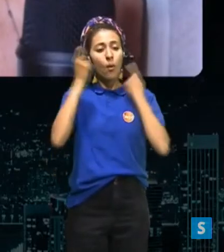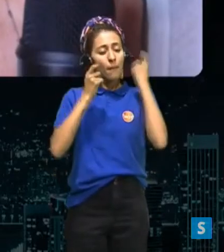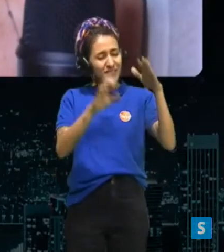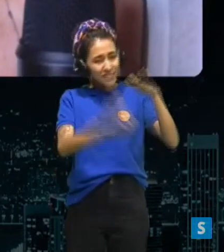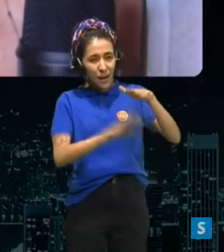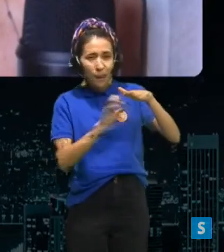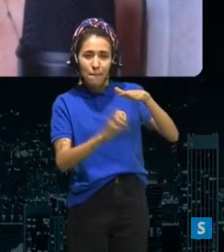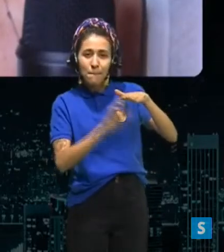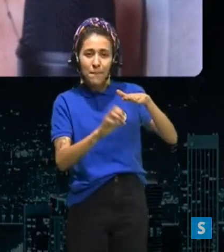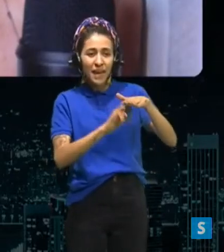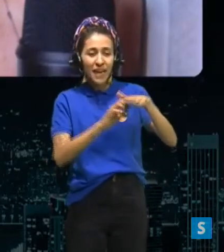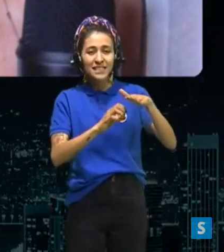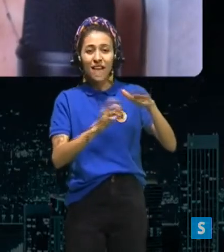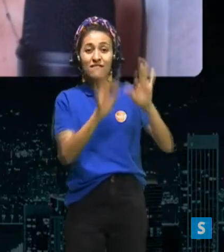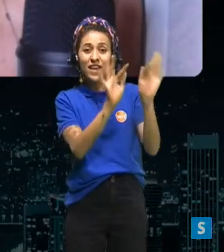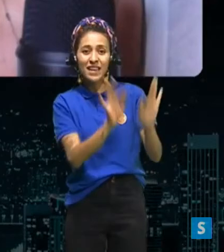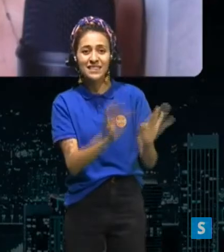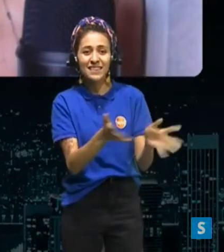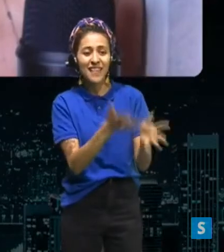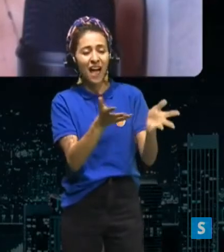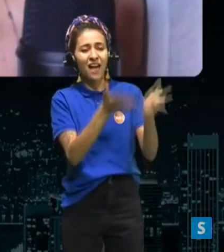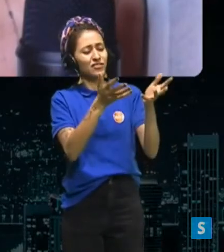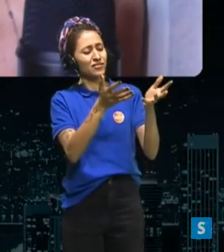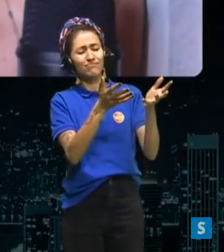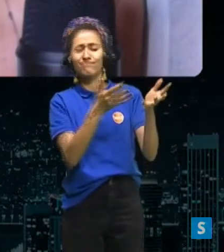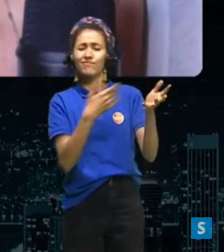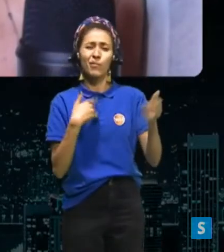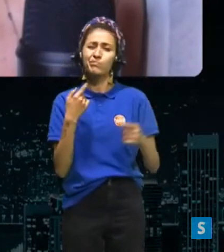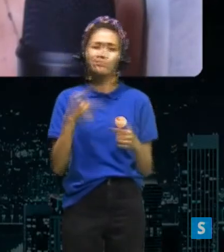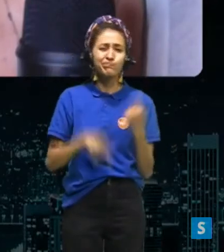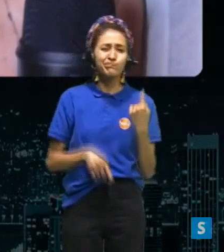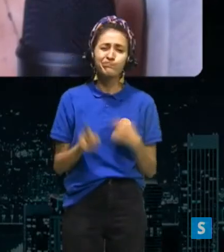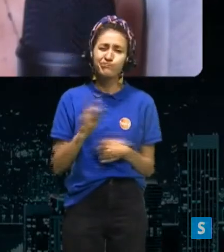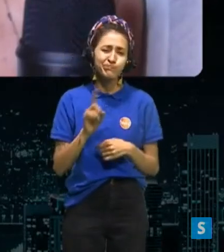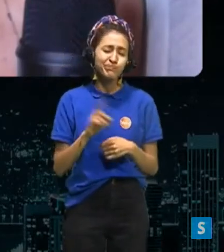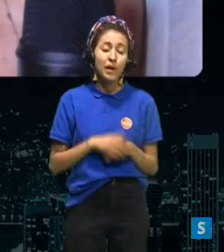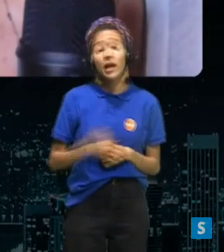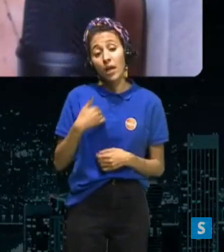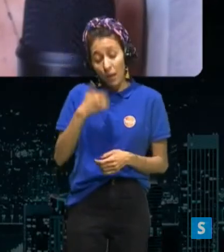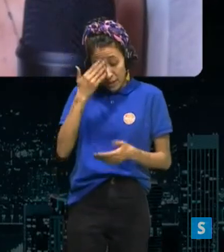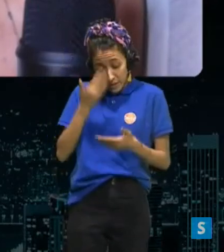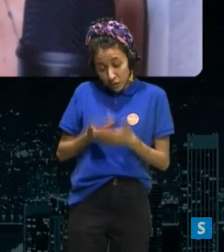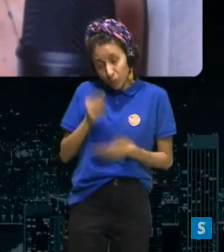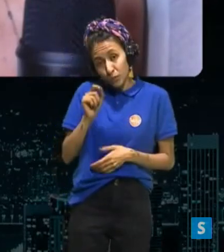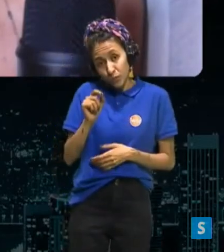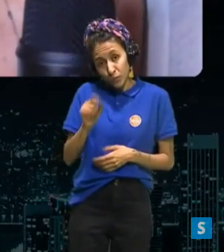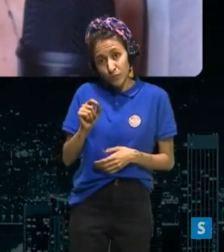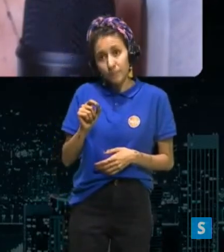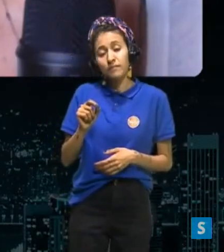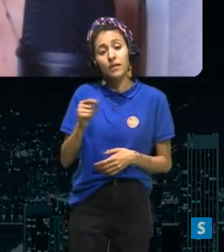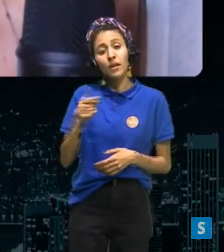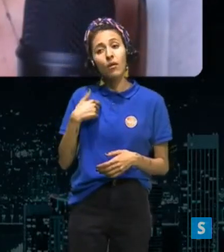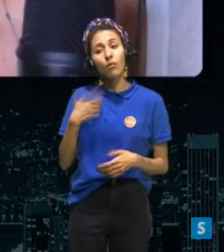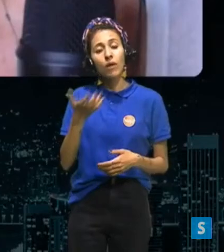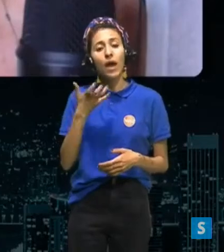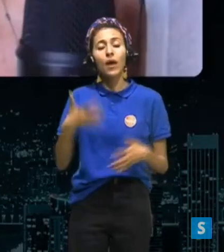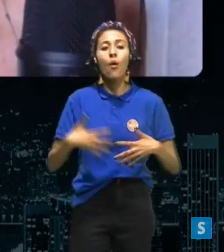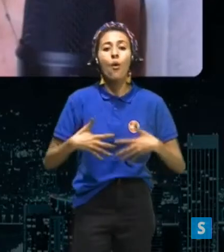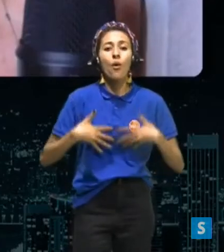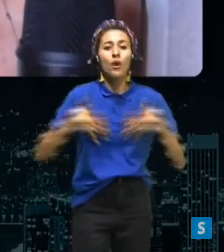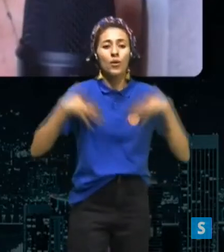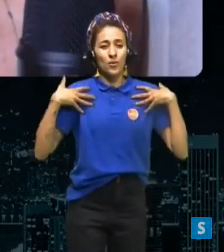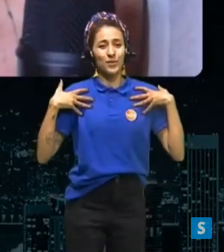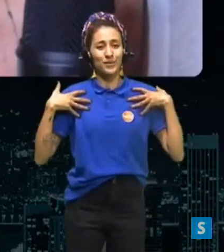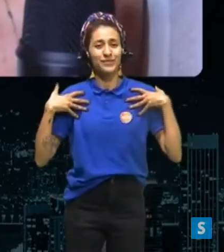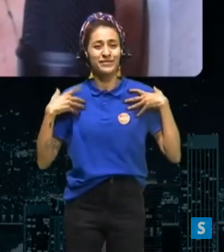empresas das pessoas da empresa a governança não a gente não é assim e a gente quer garantir que a gente tenha orgulho do que estamos fazendo